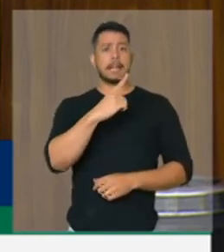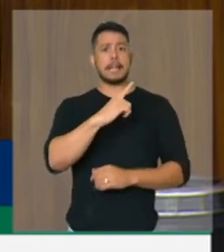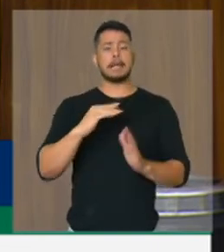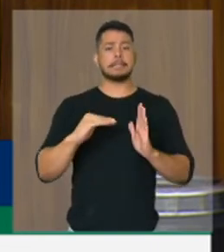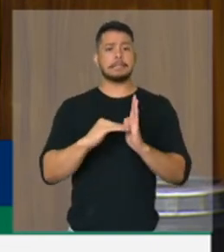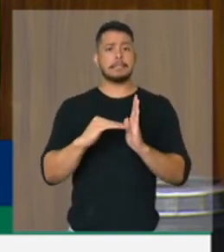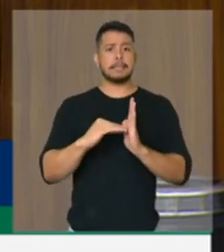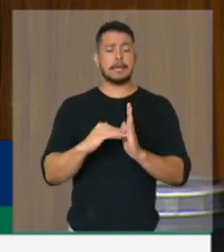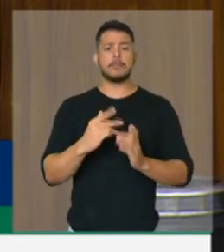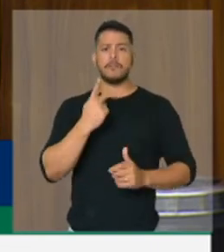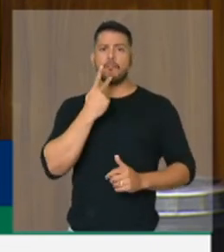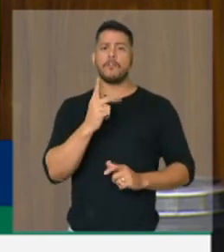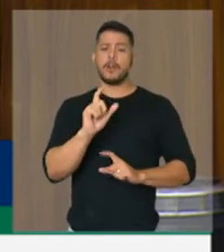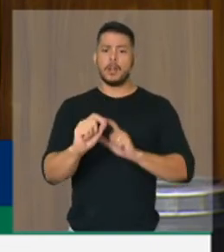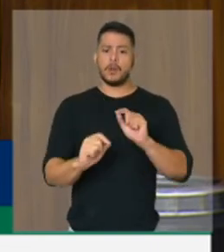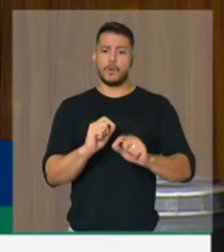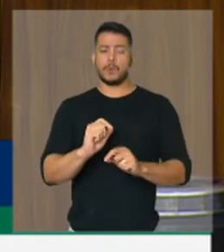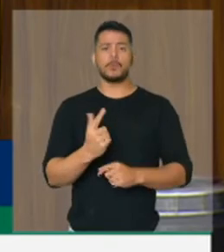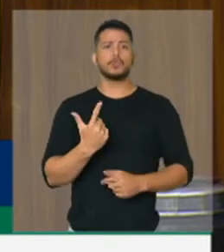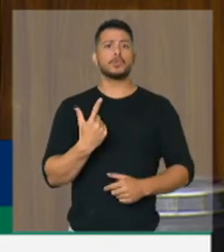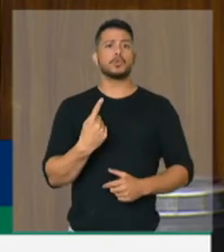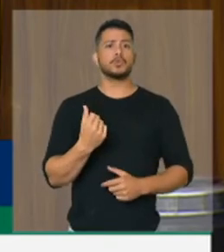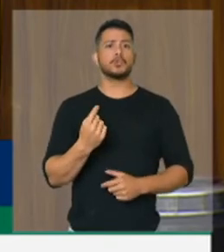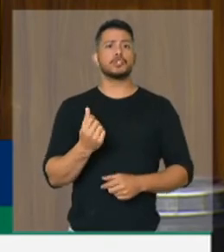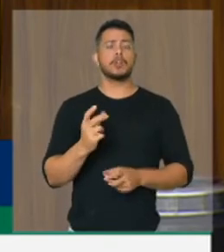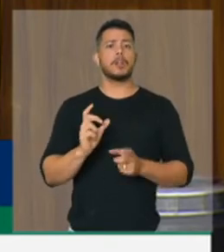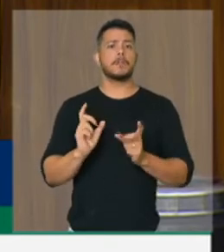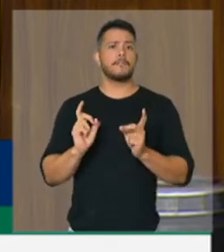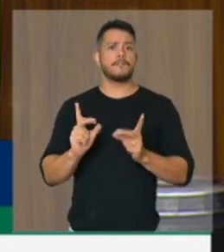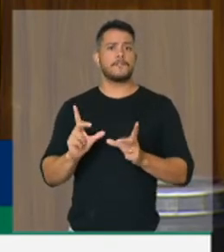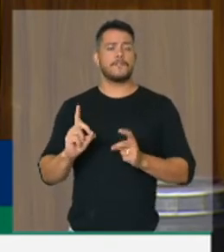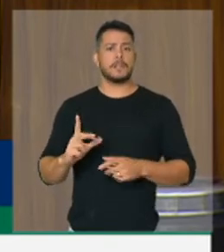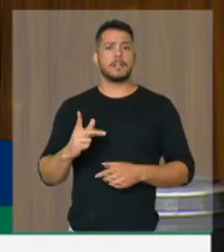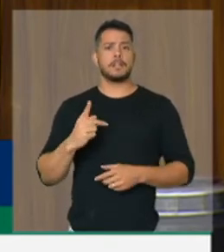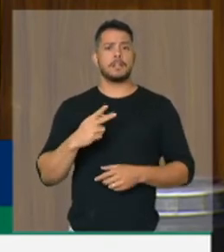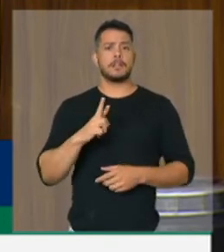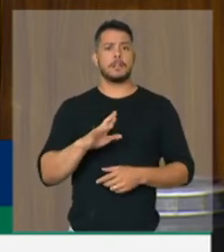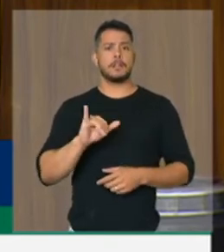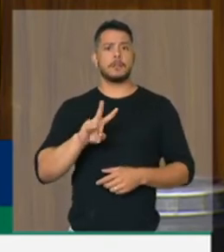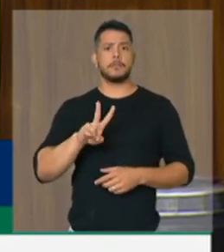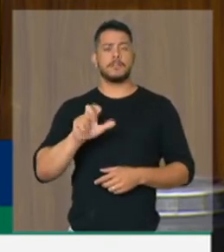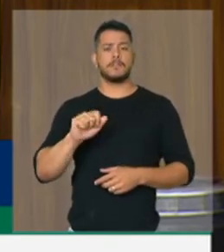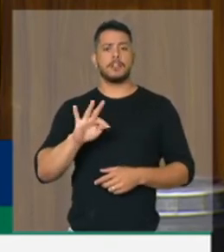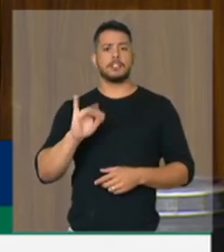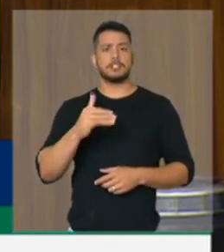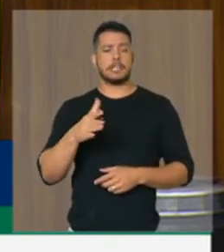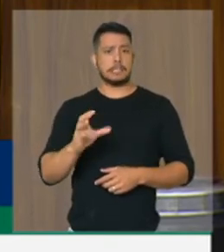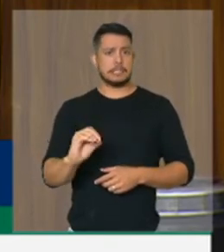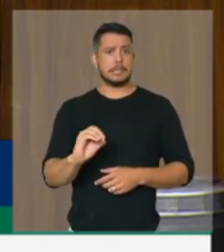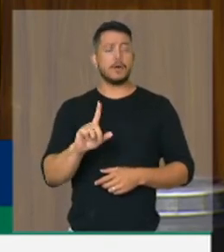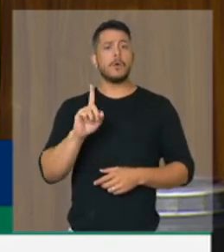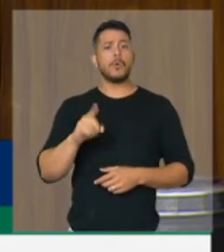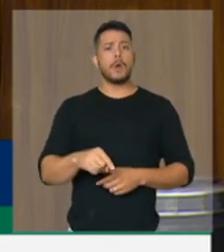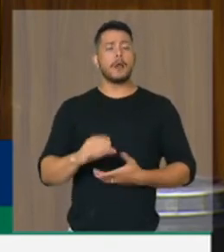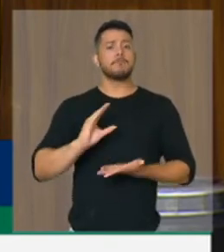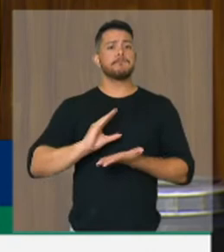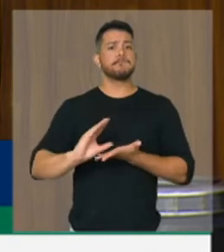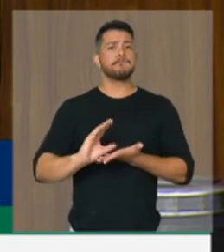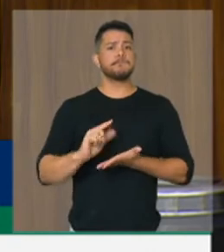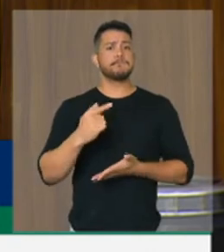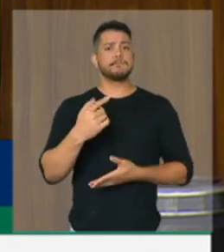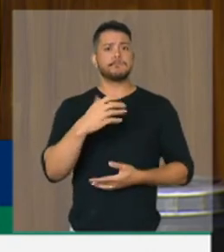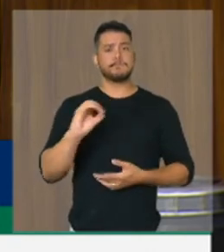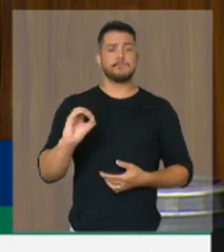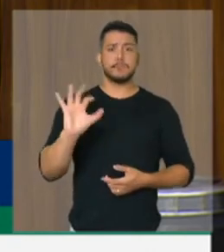diz que o recurso dessas privatizações devem ser investidos 70% em infraestrutura. Fica aqui uma proposta. Vamos pegar esse dinheiro